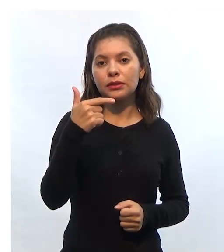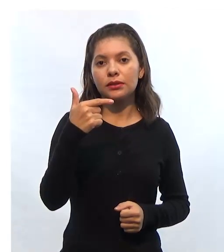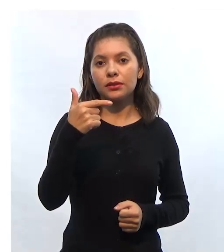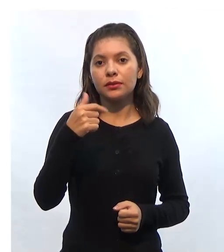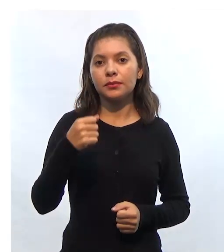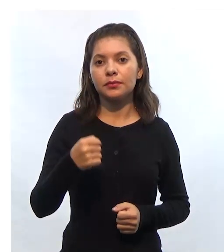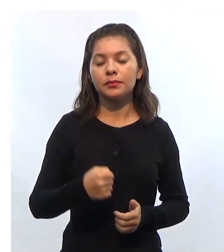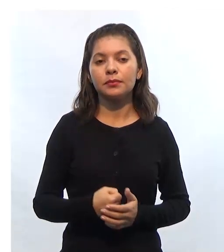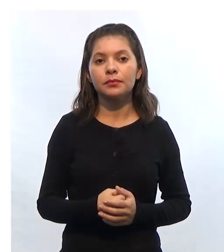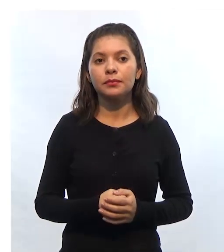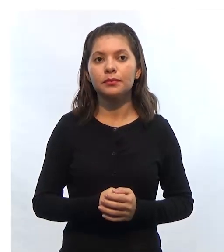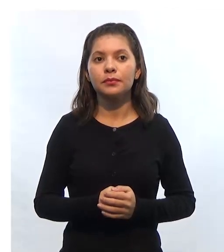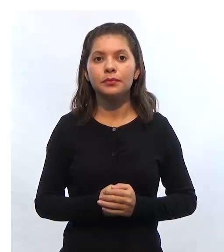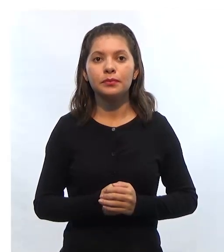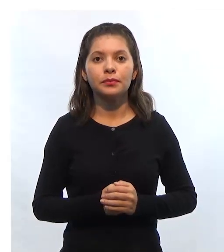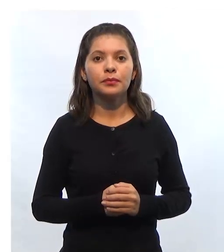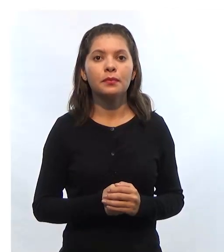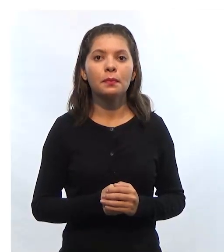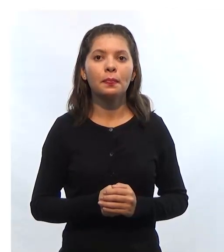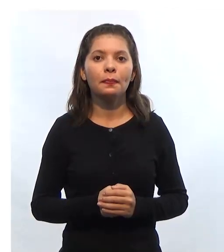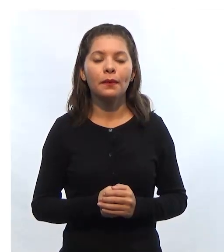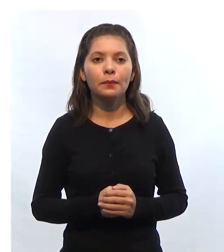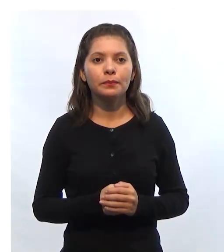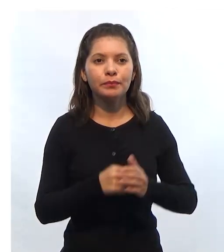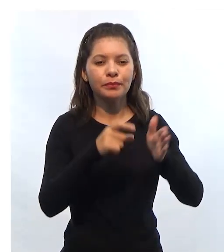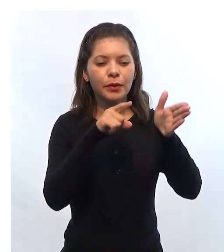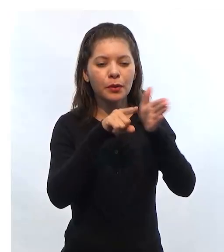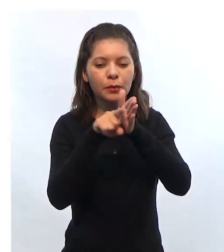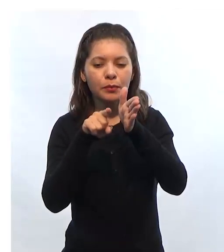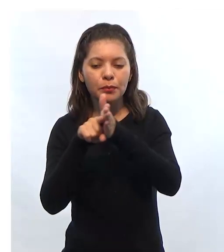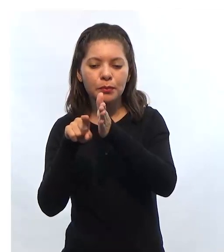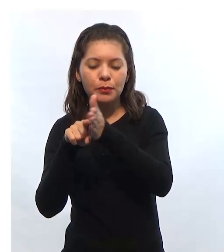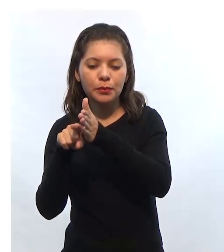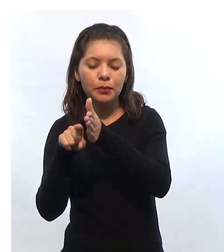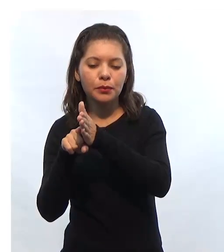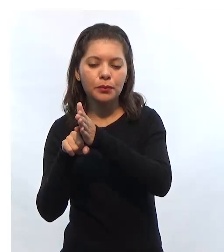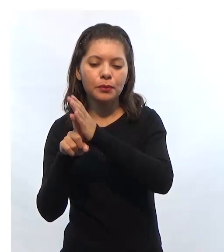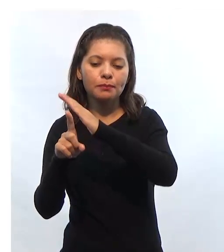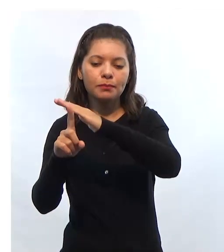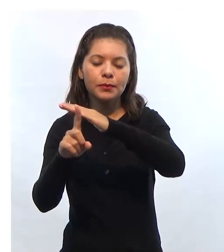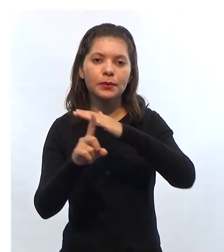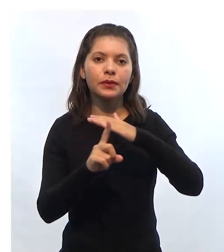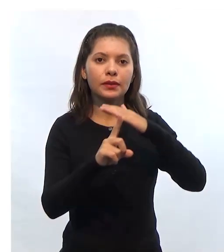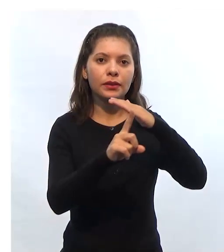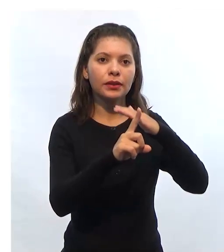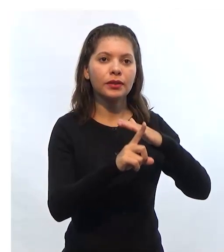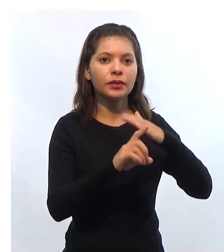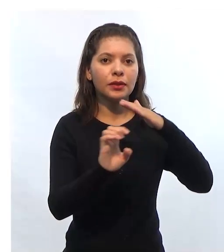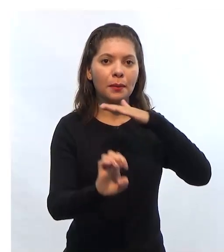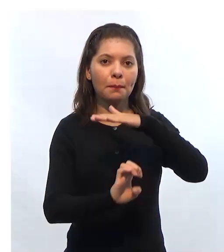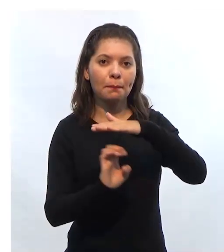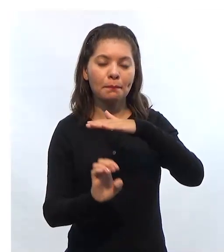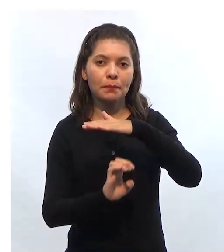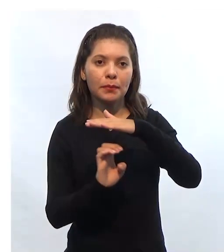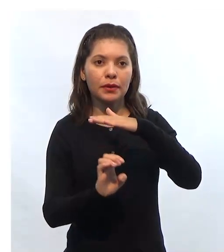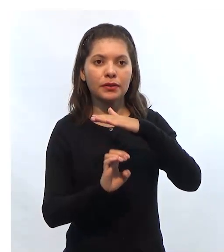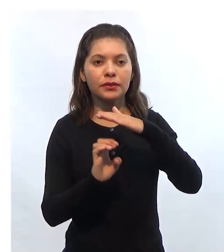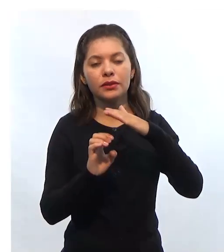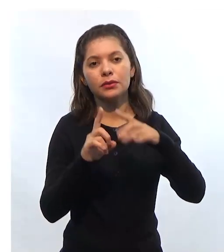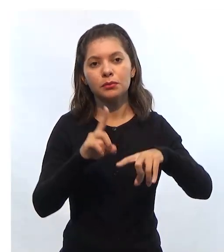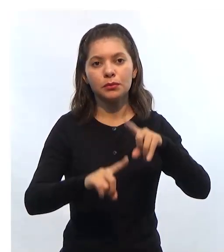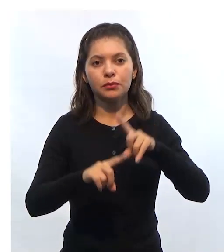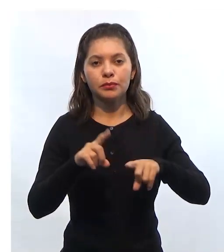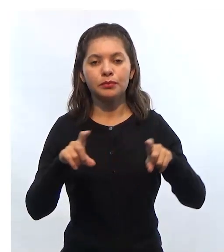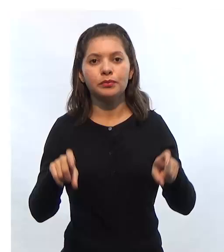duas, né? Então, divide o mercado com base nos benefícios procurados pelos clientes. Então, empresas de eletroeletrônicos e de produtos